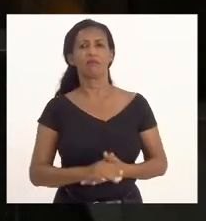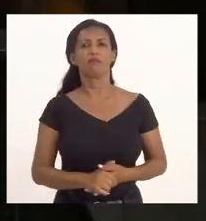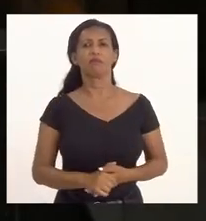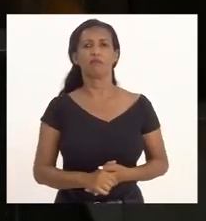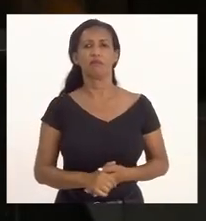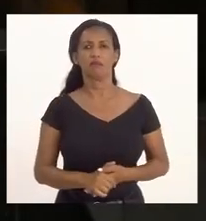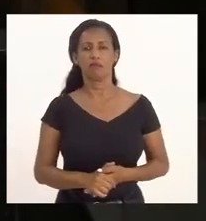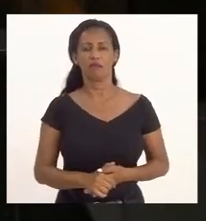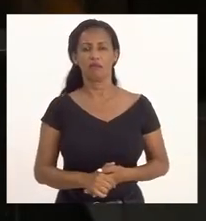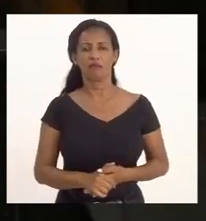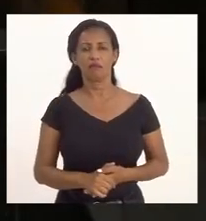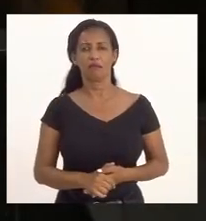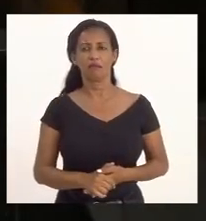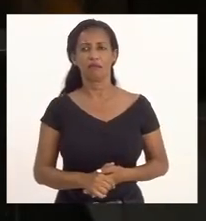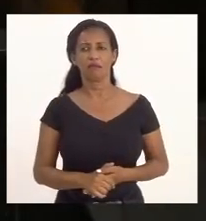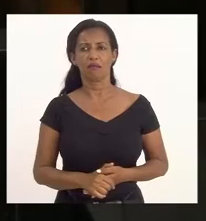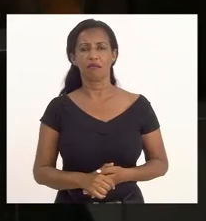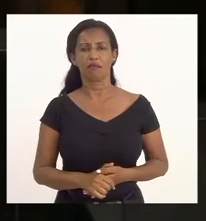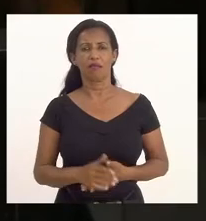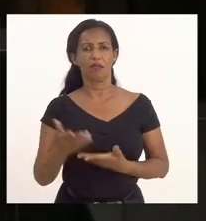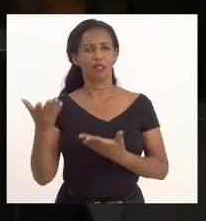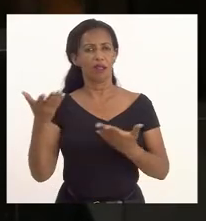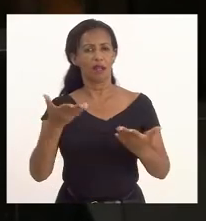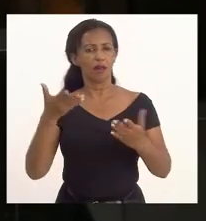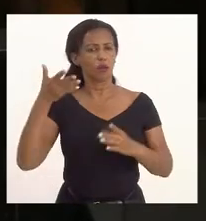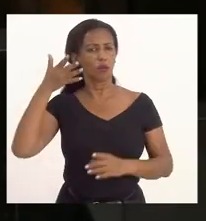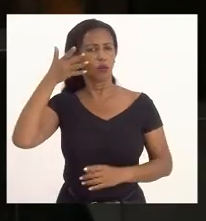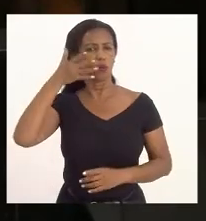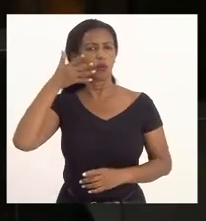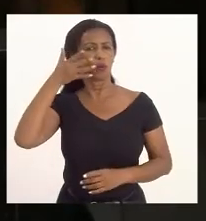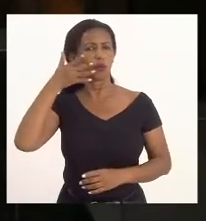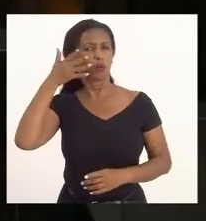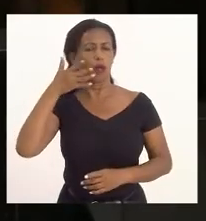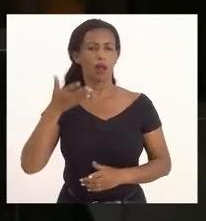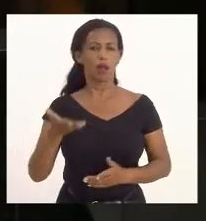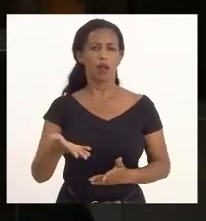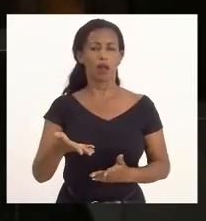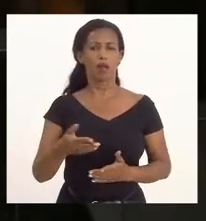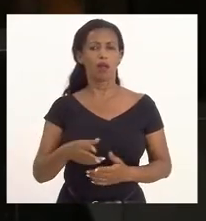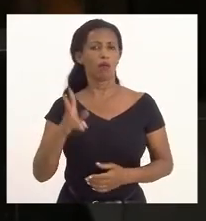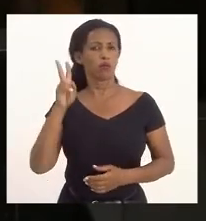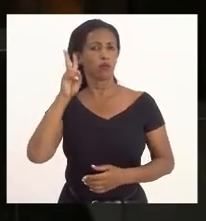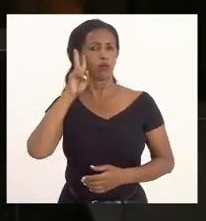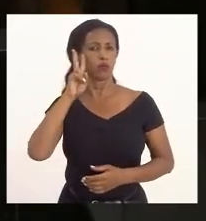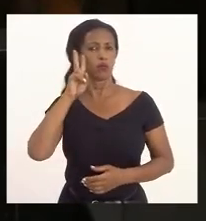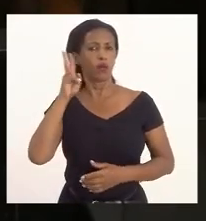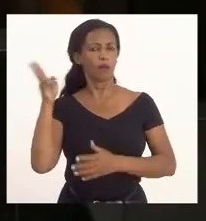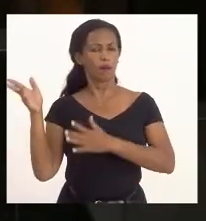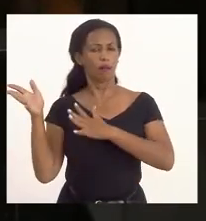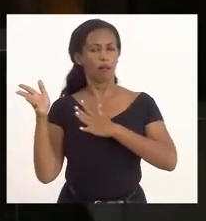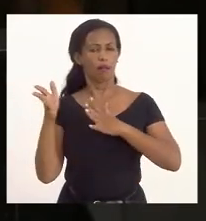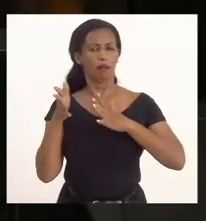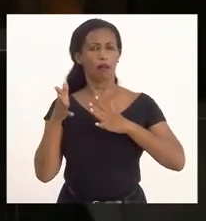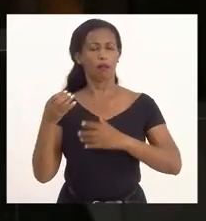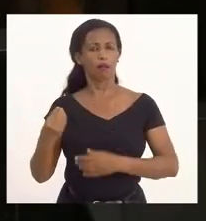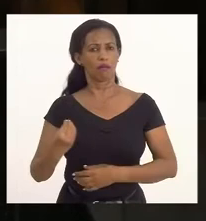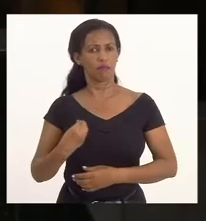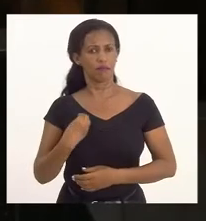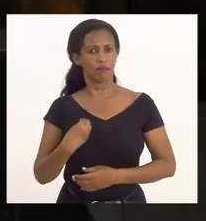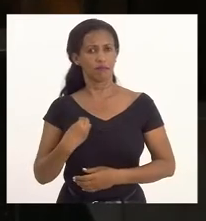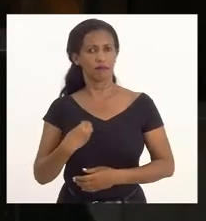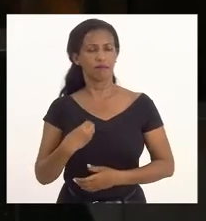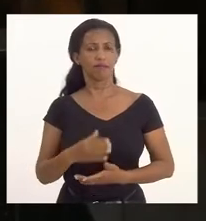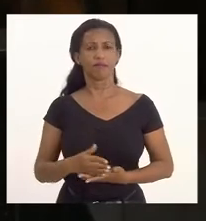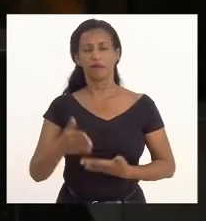que ela nos agraciou, função do histórico do nosso trabalho. Agradecer